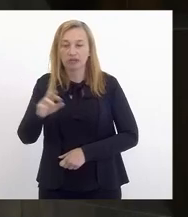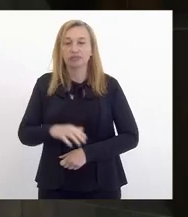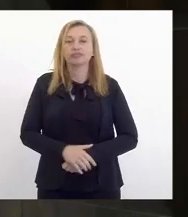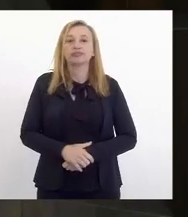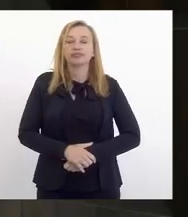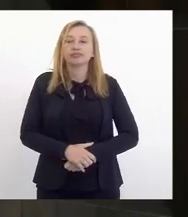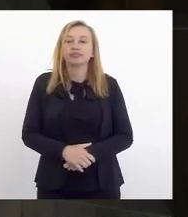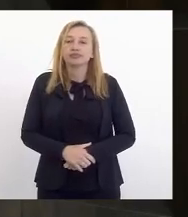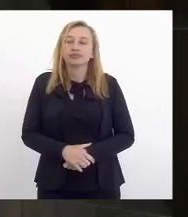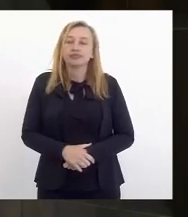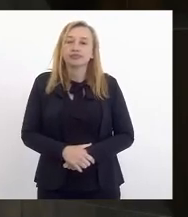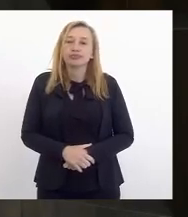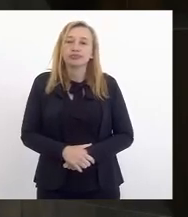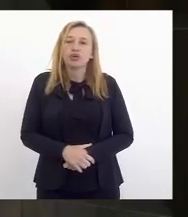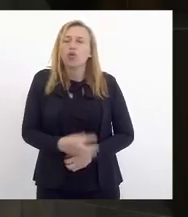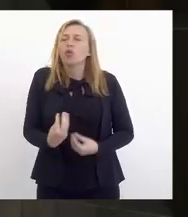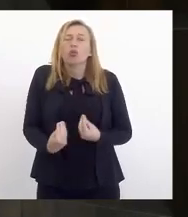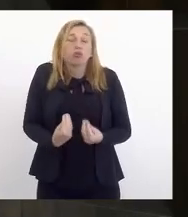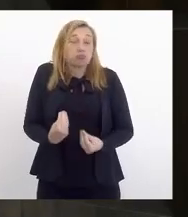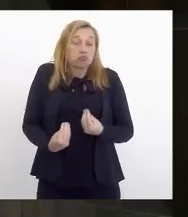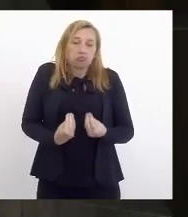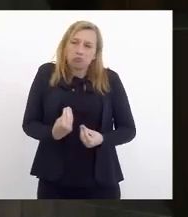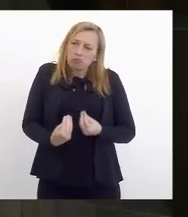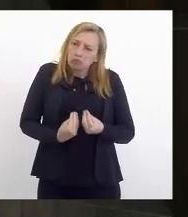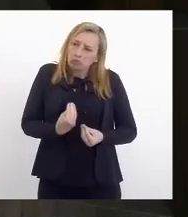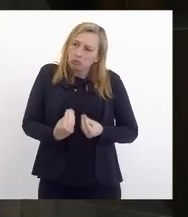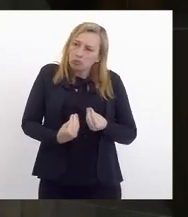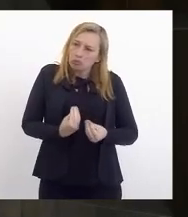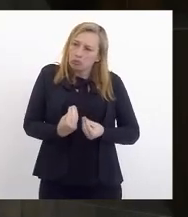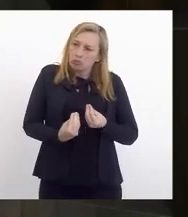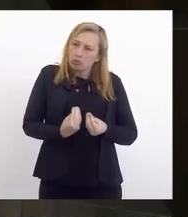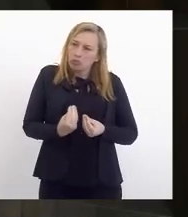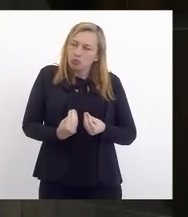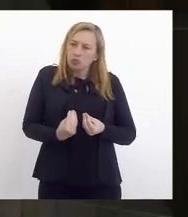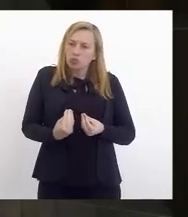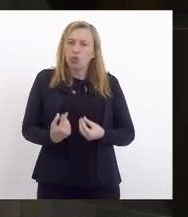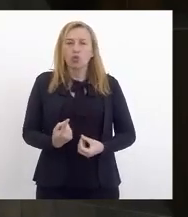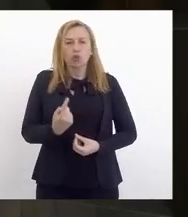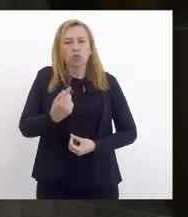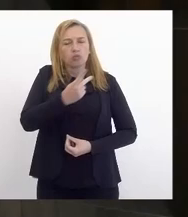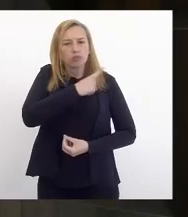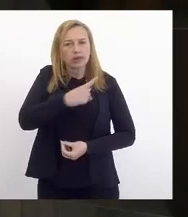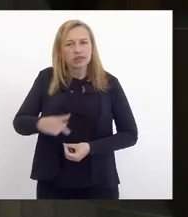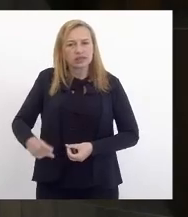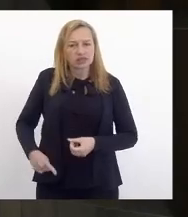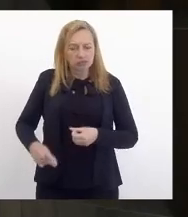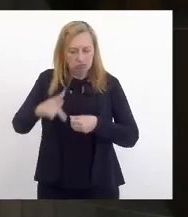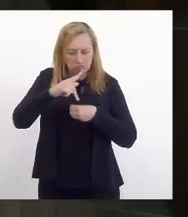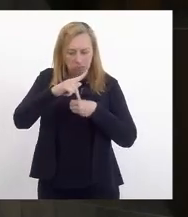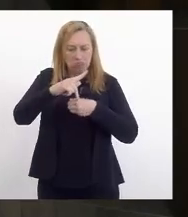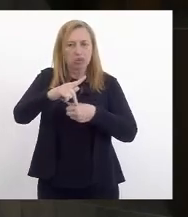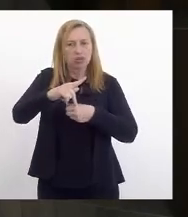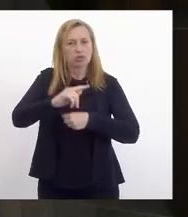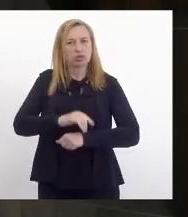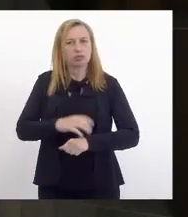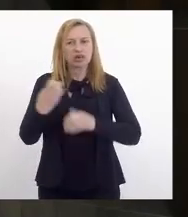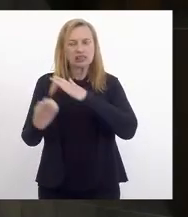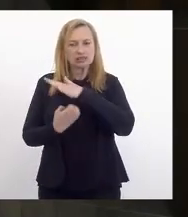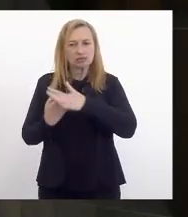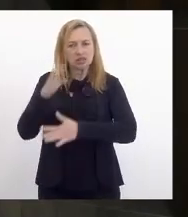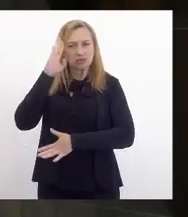veicular. Como pode um presidente da Petrobras,